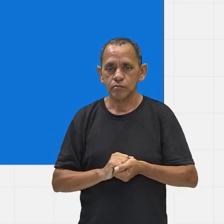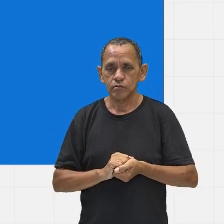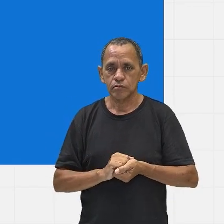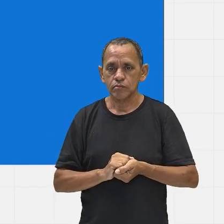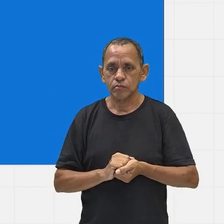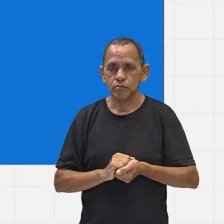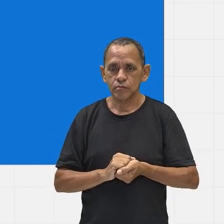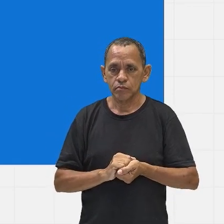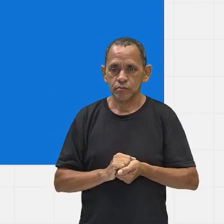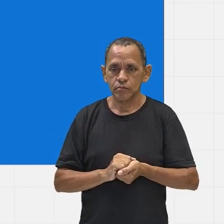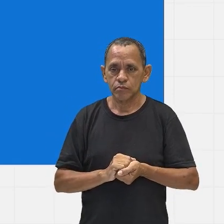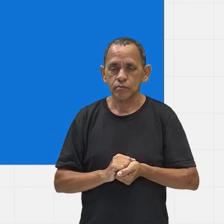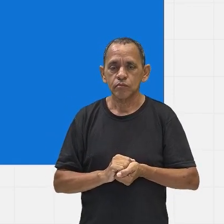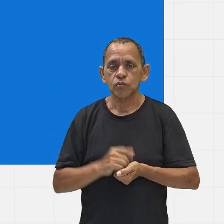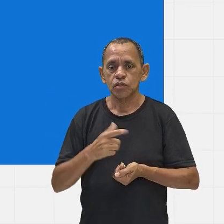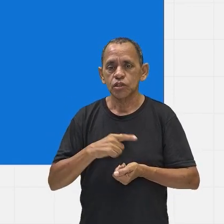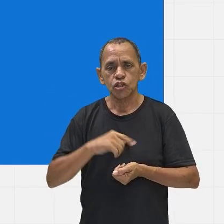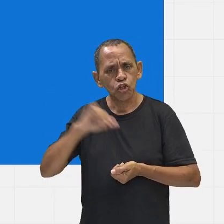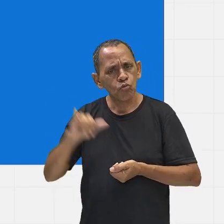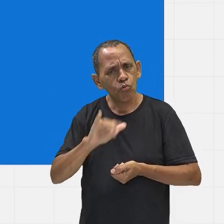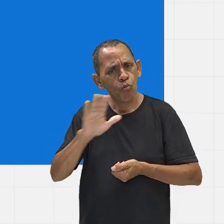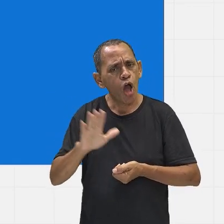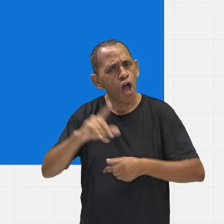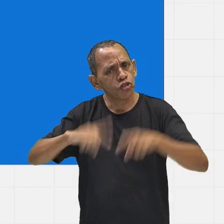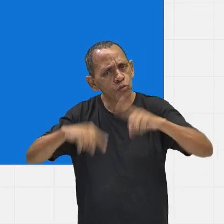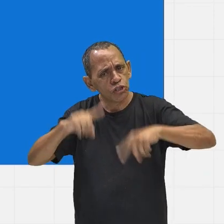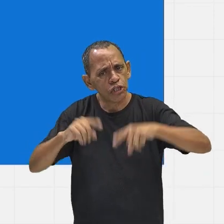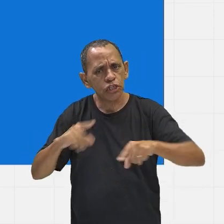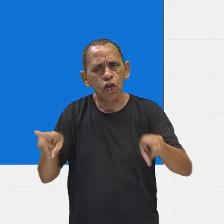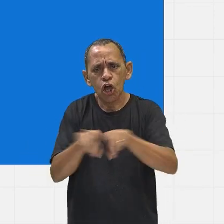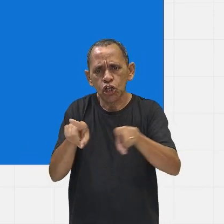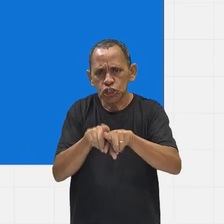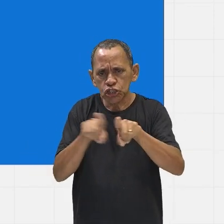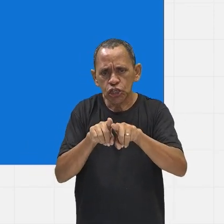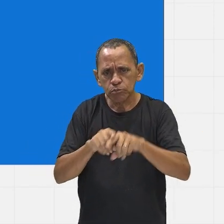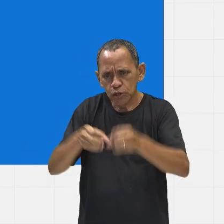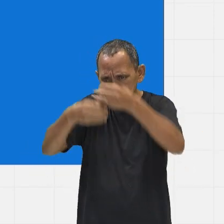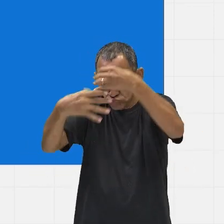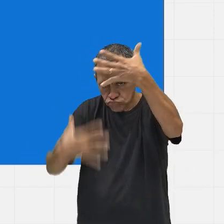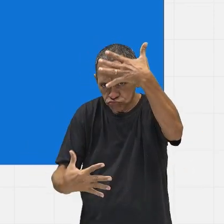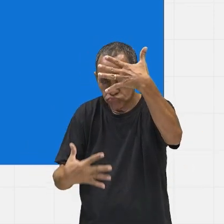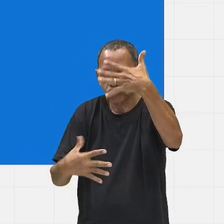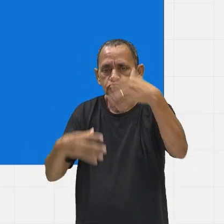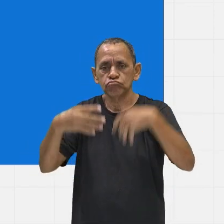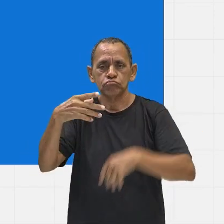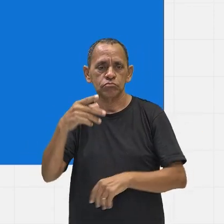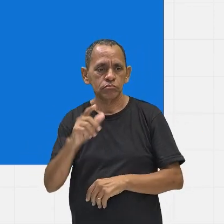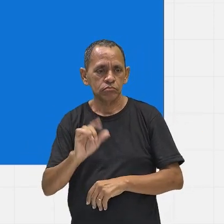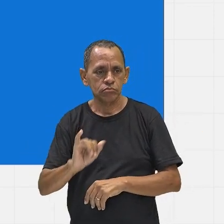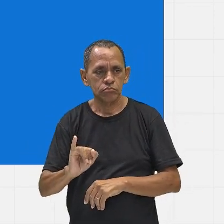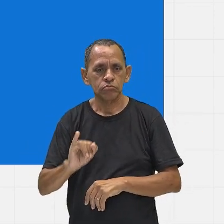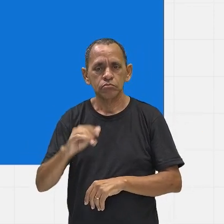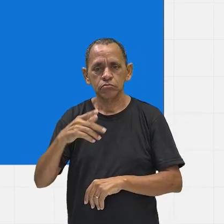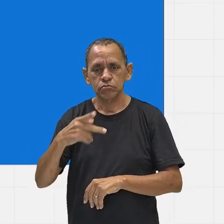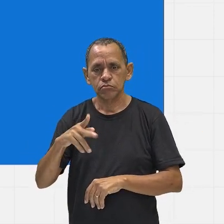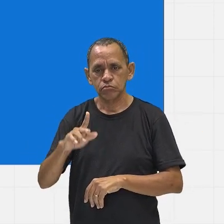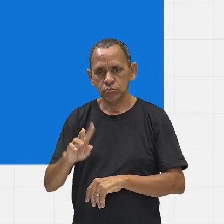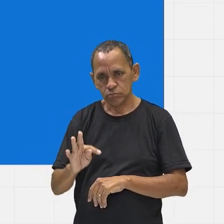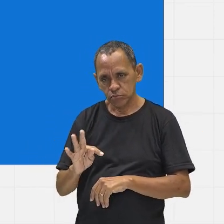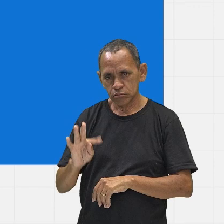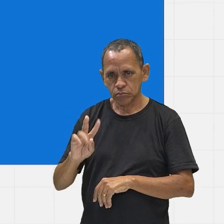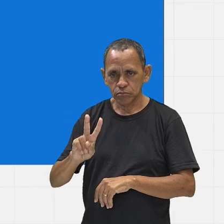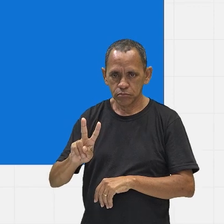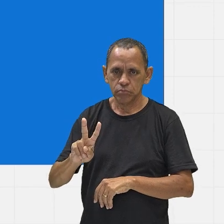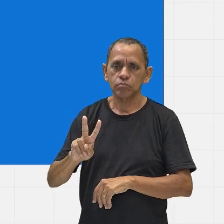as imagens ali do equipamento. E também através do chat do IPTV, com os logins